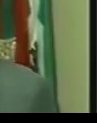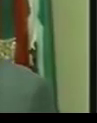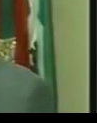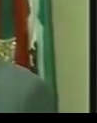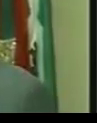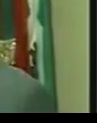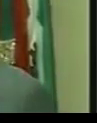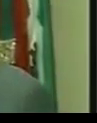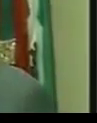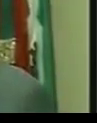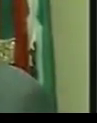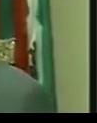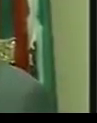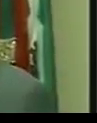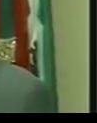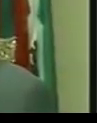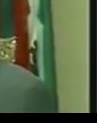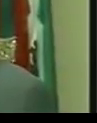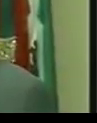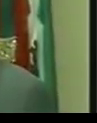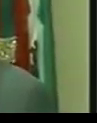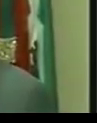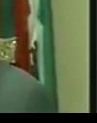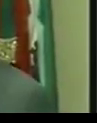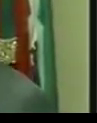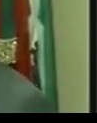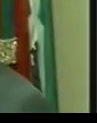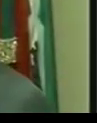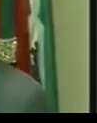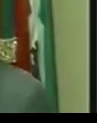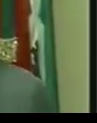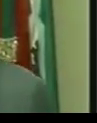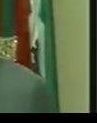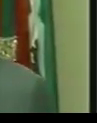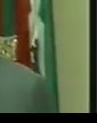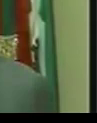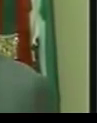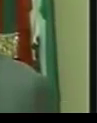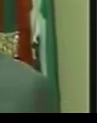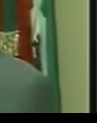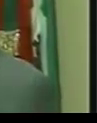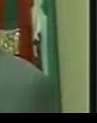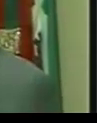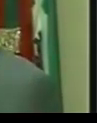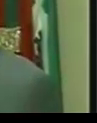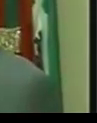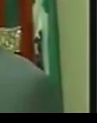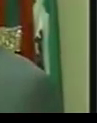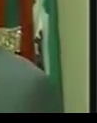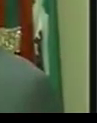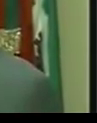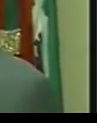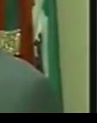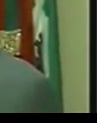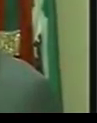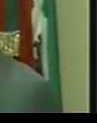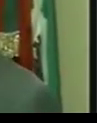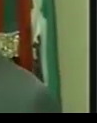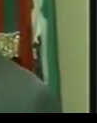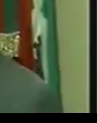Machado, com o objetivo de levar uma peça central a todos, pelo menos